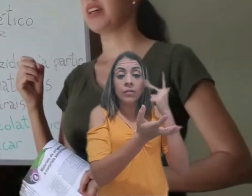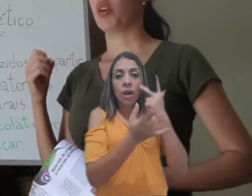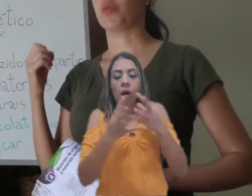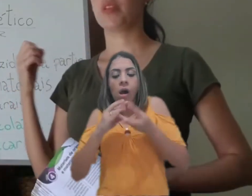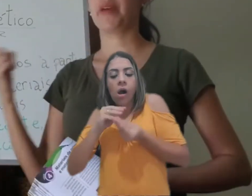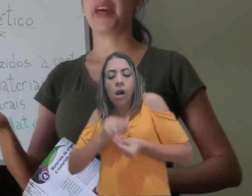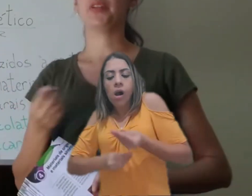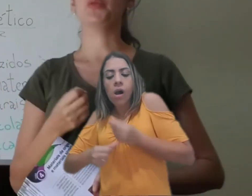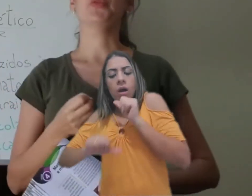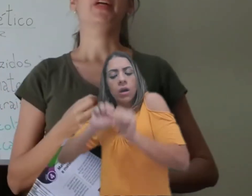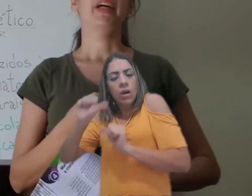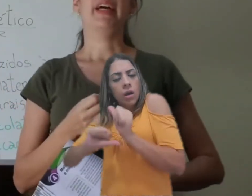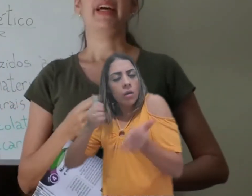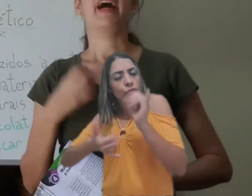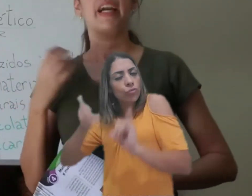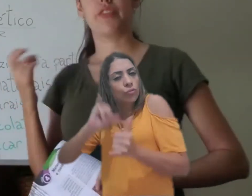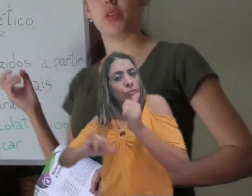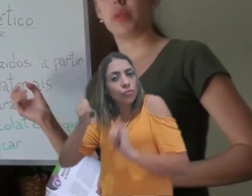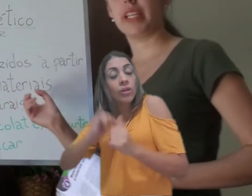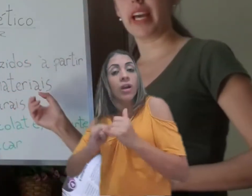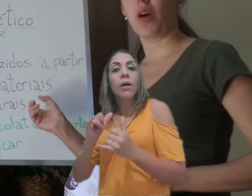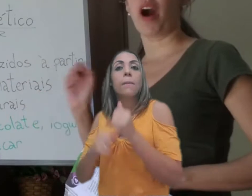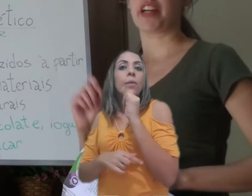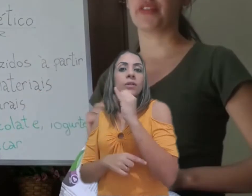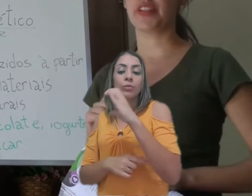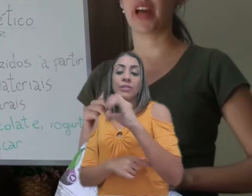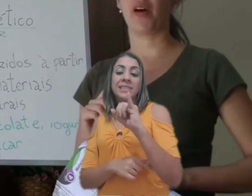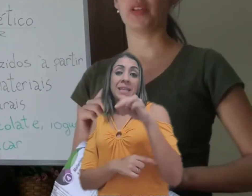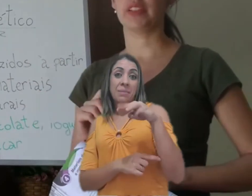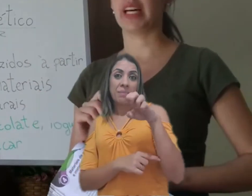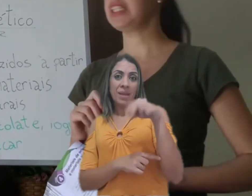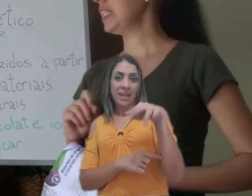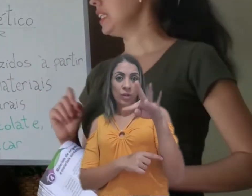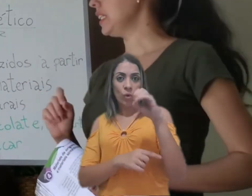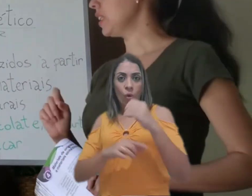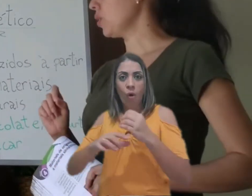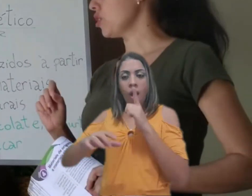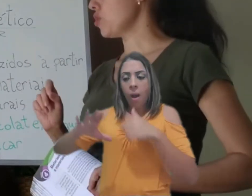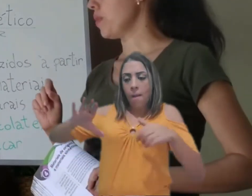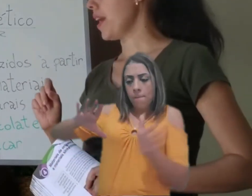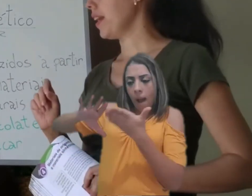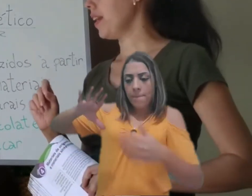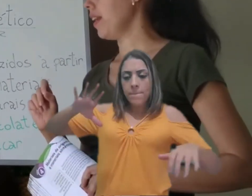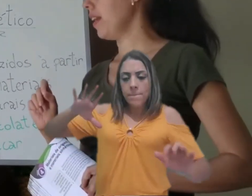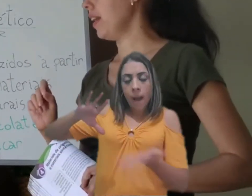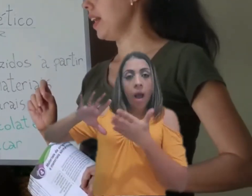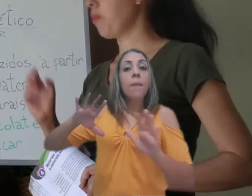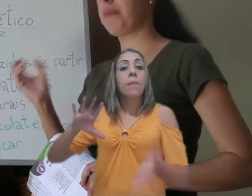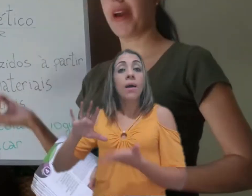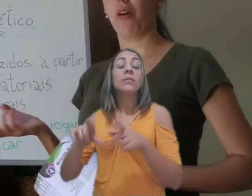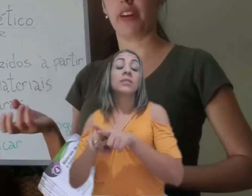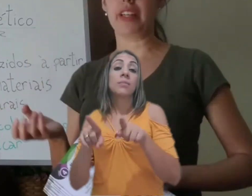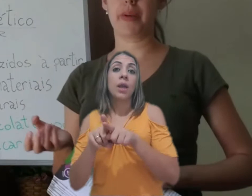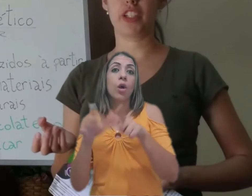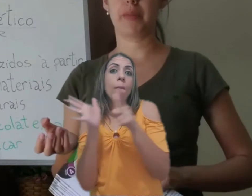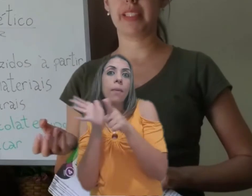naturais, como cimento, aí já vai ser um material artificial, tá? Então, quando a gente pega o